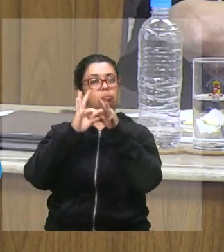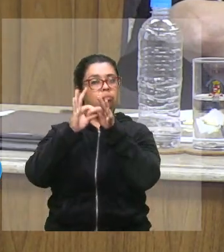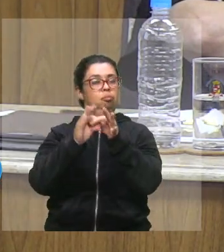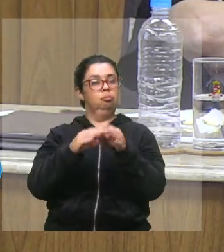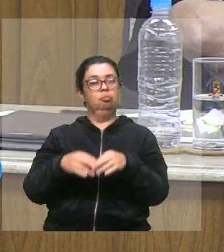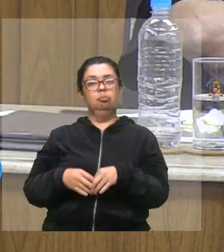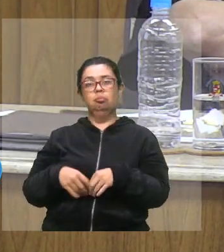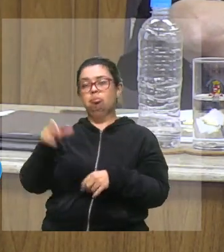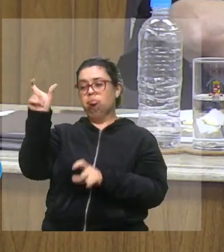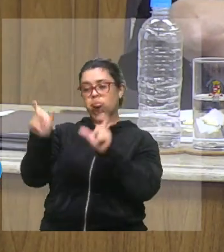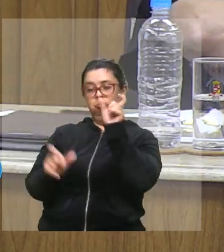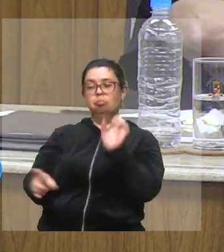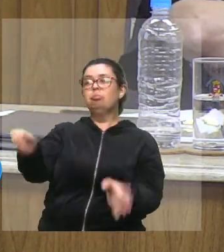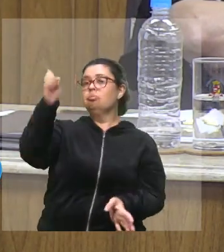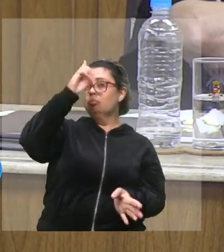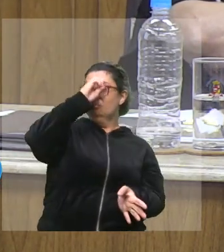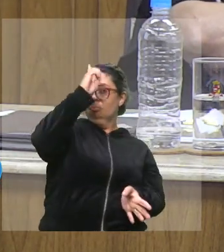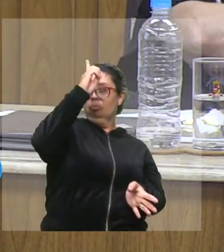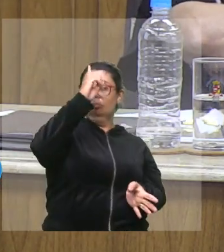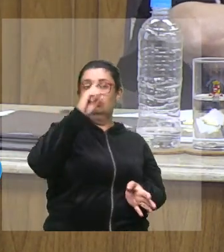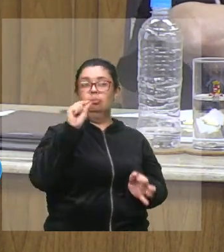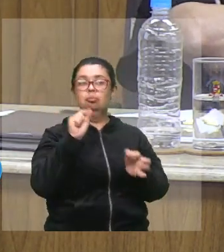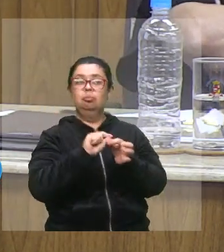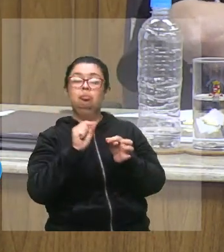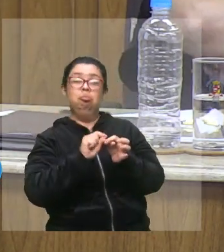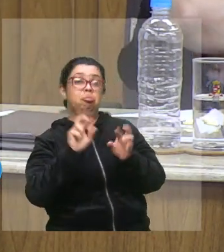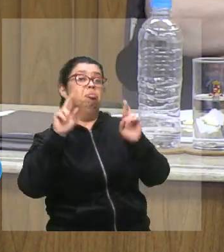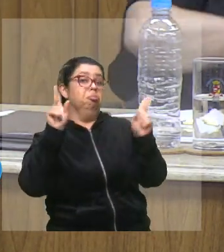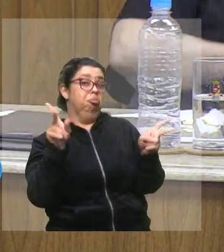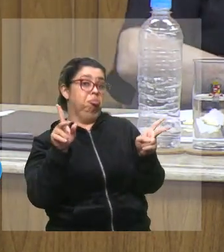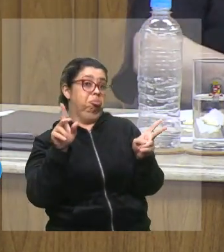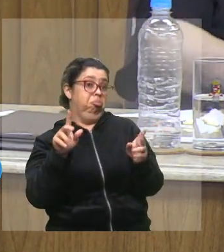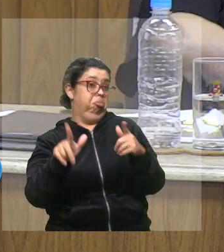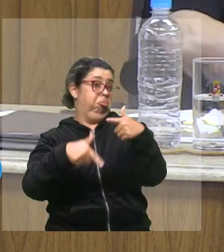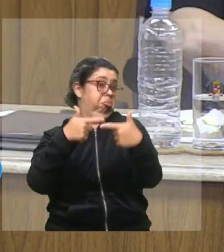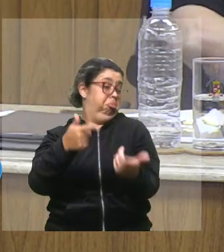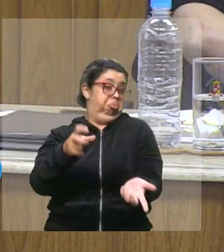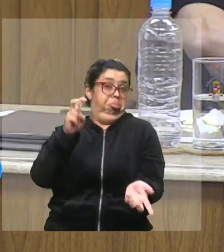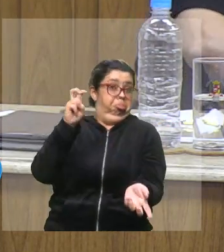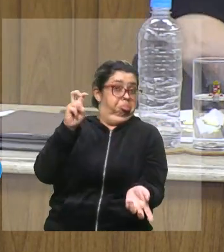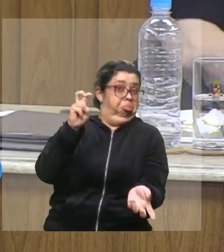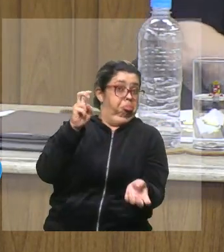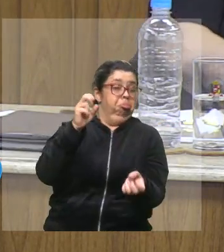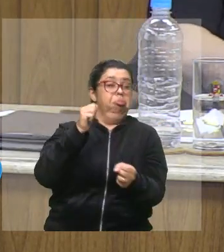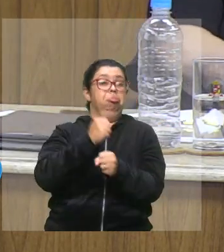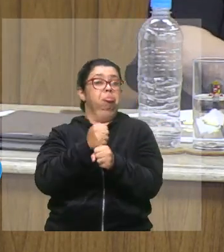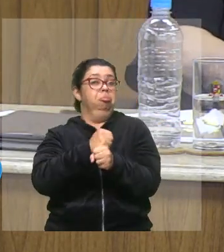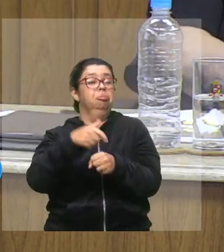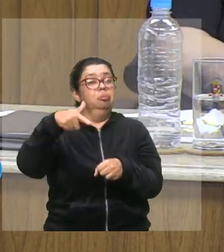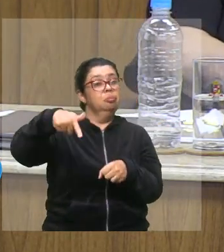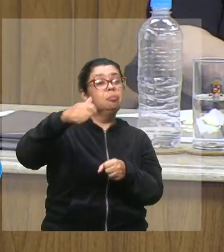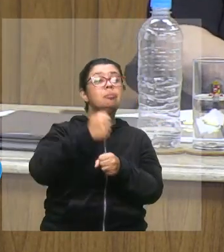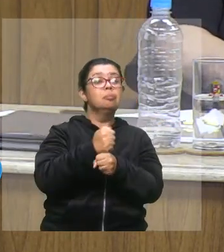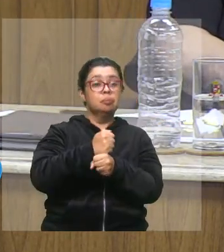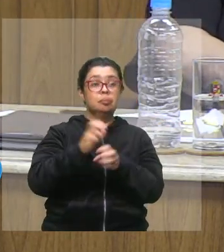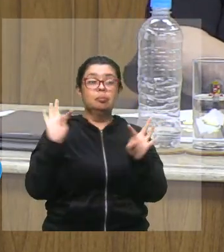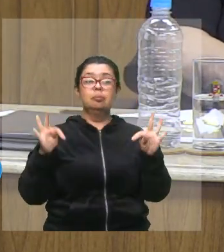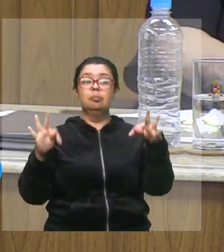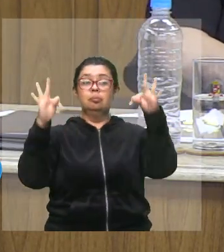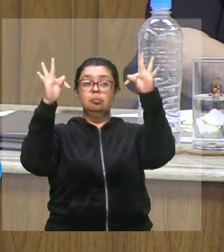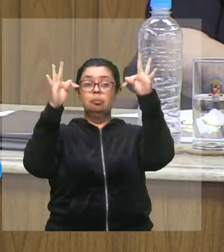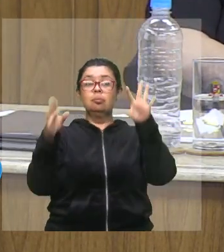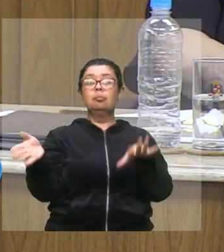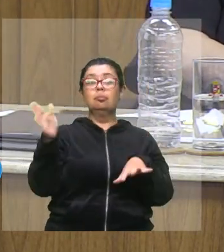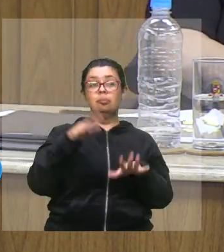e trabalhos farão diferença daqui a 5, 7, 8 anos. A tecnologia ela veio para ficar e ela